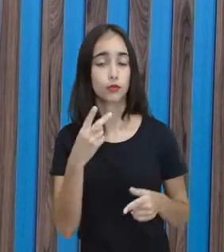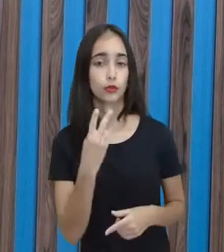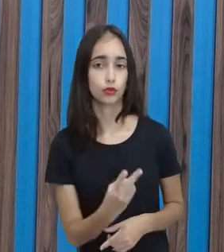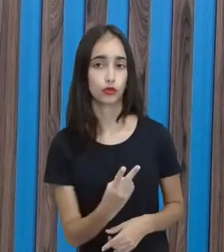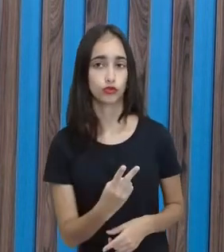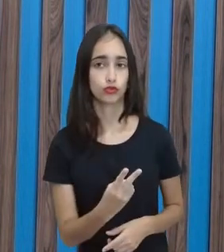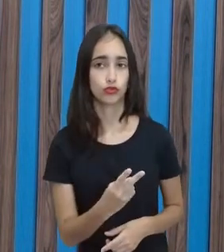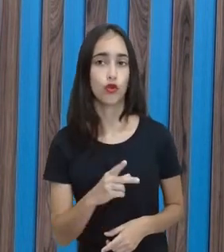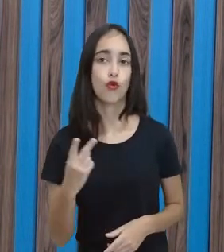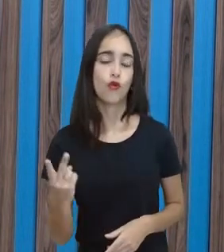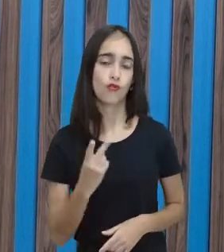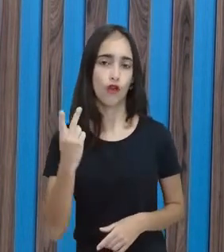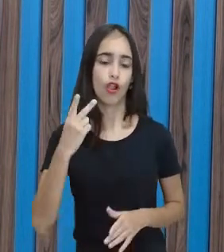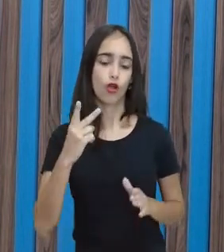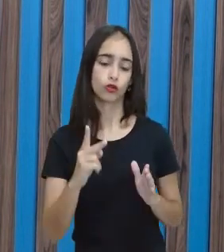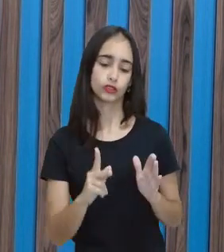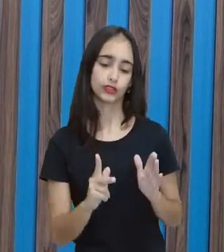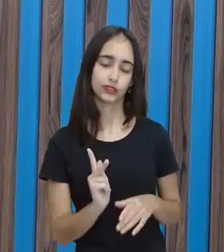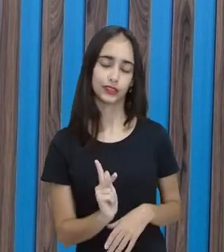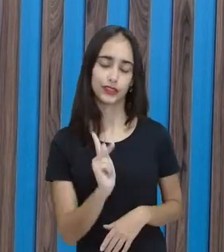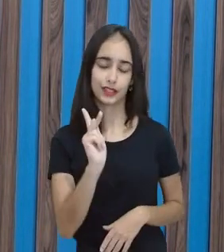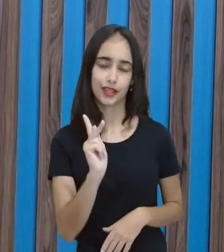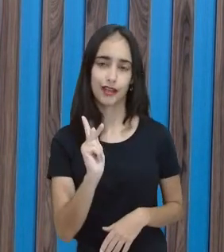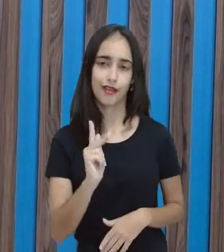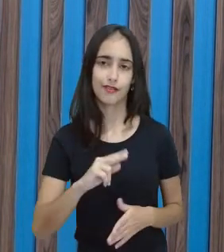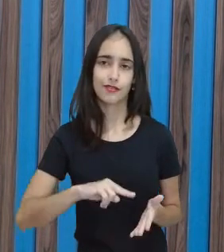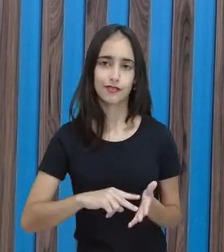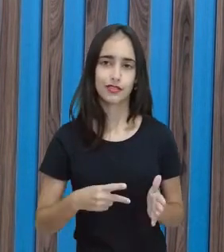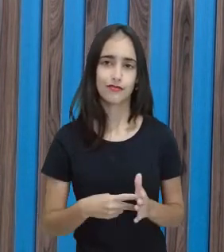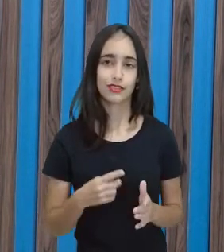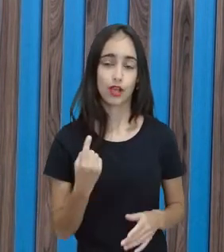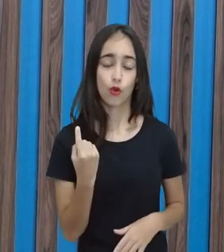valor de k que nós encontramos,